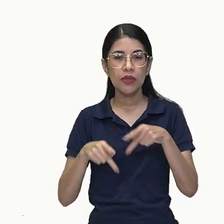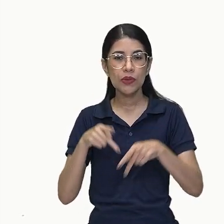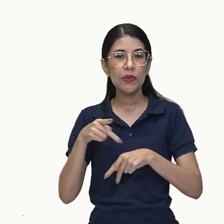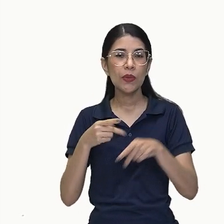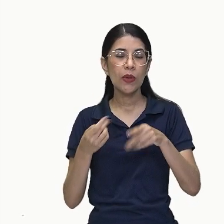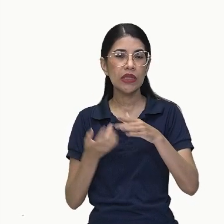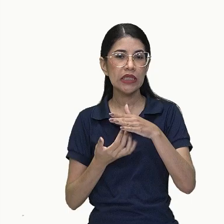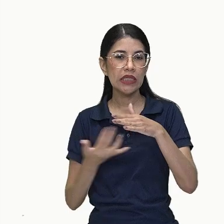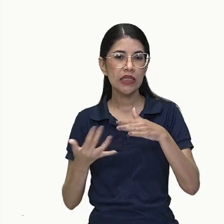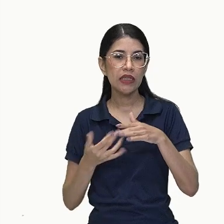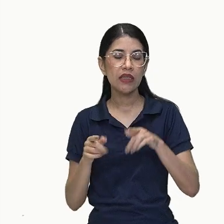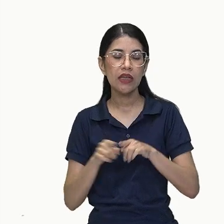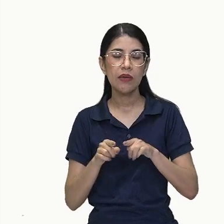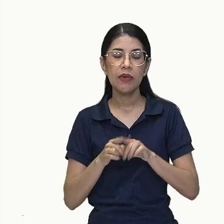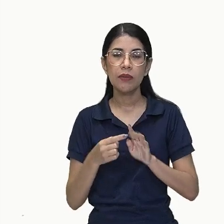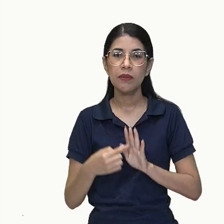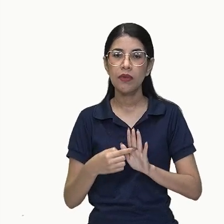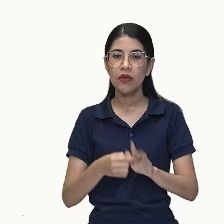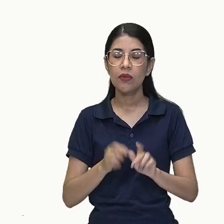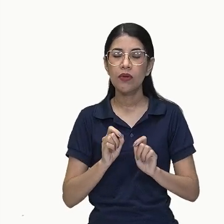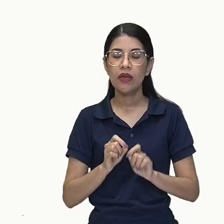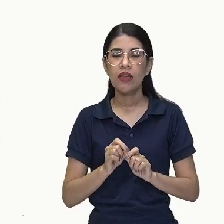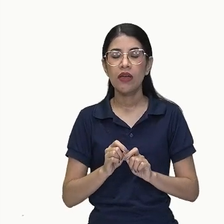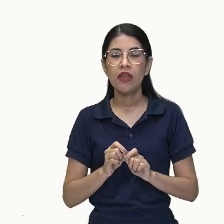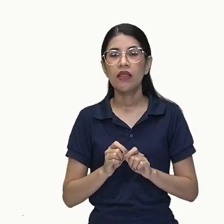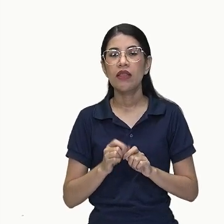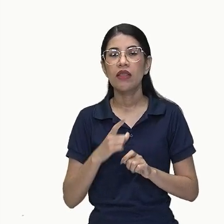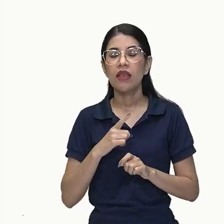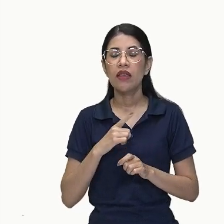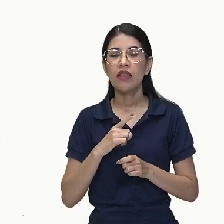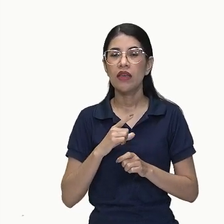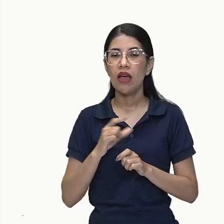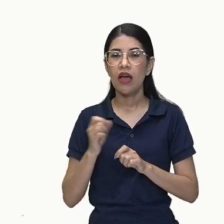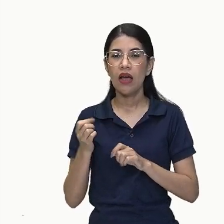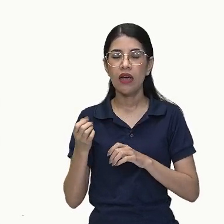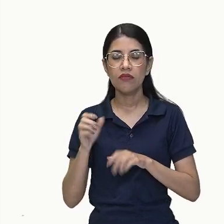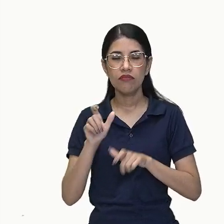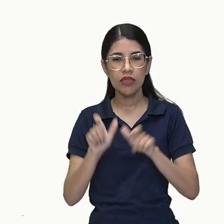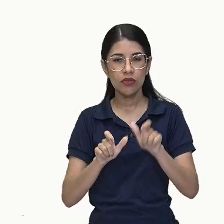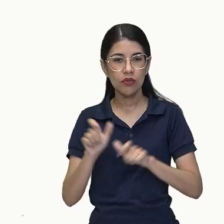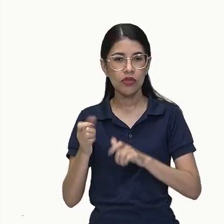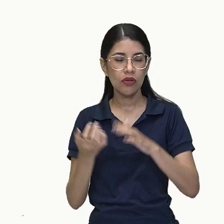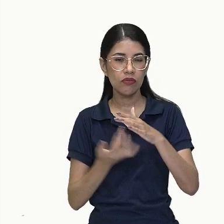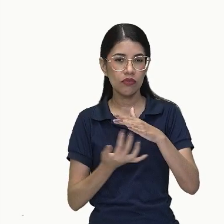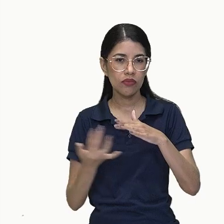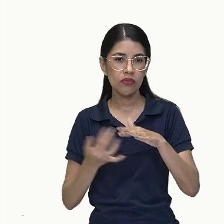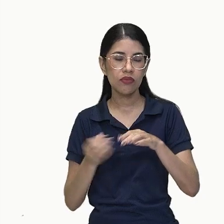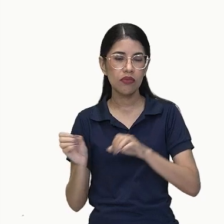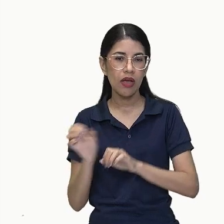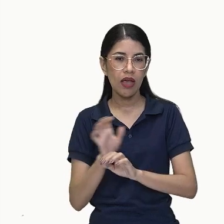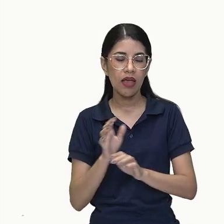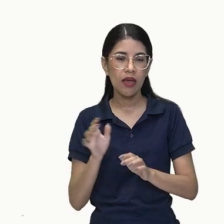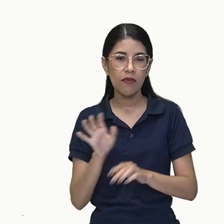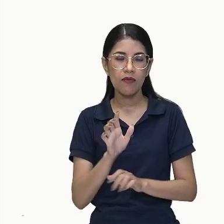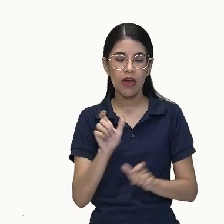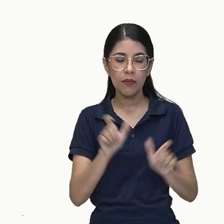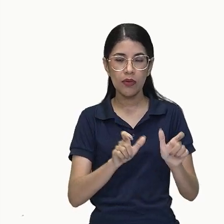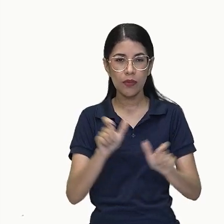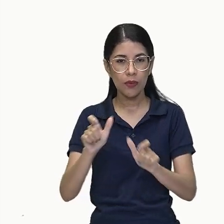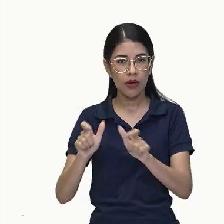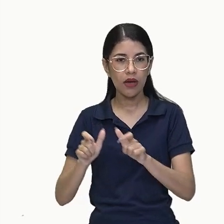a interiorização de fluxos migratórios, que antes se concentravam em zonas fronteiriças